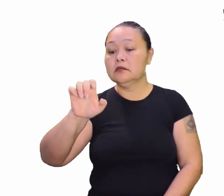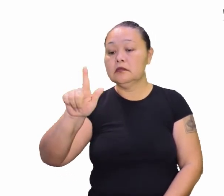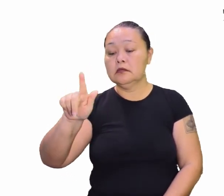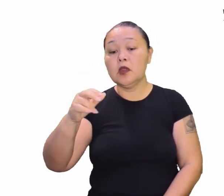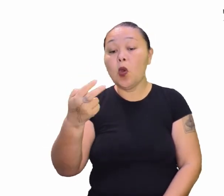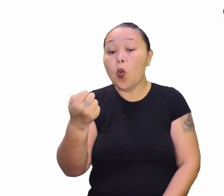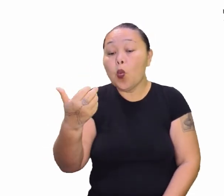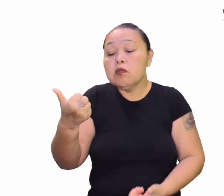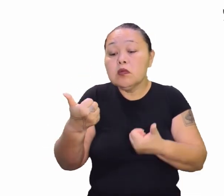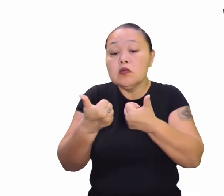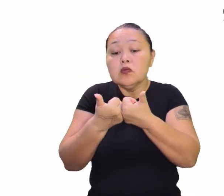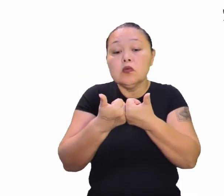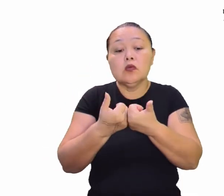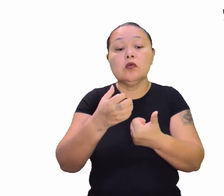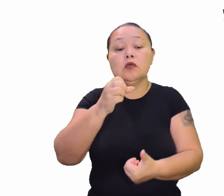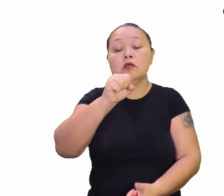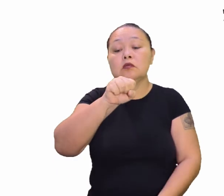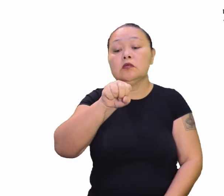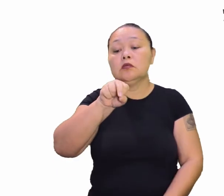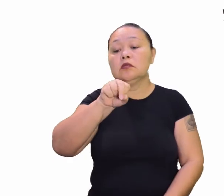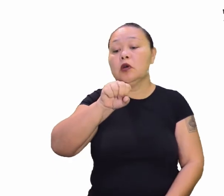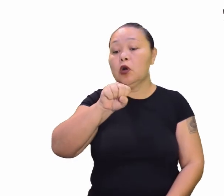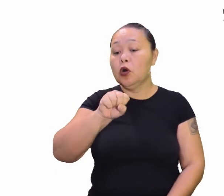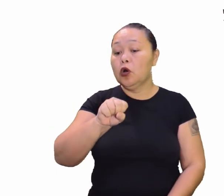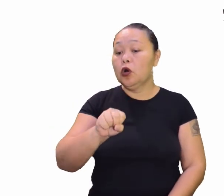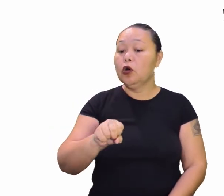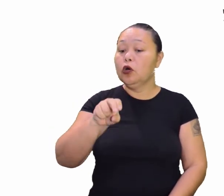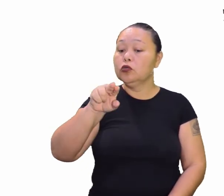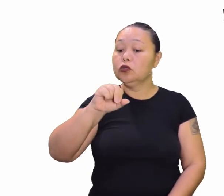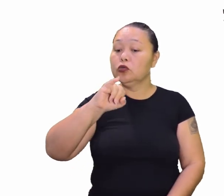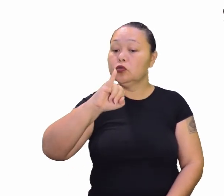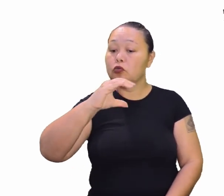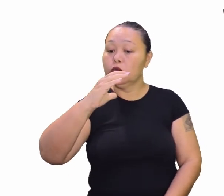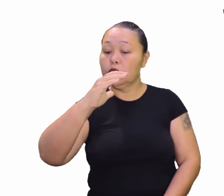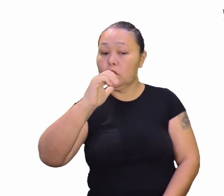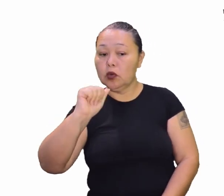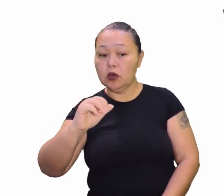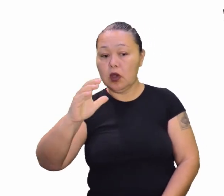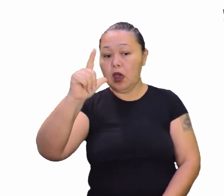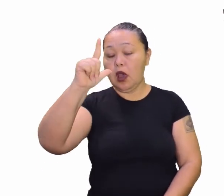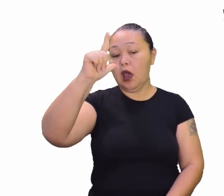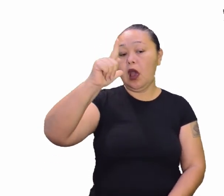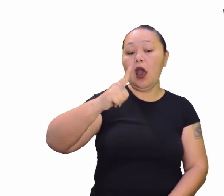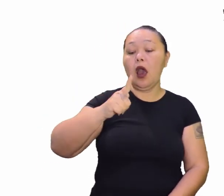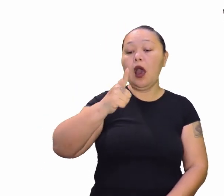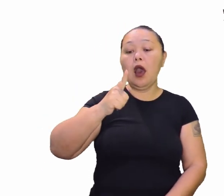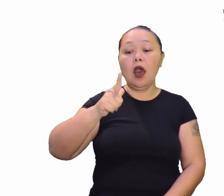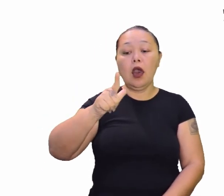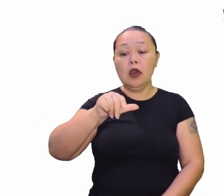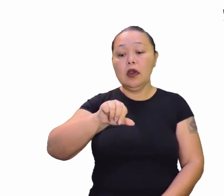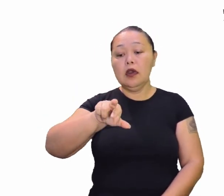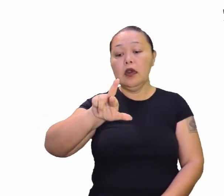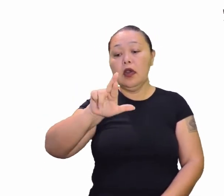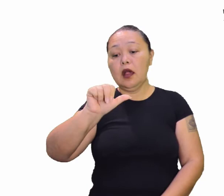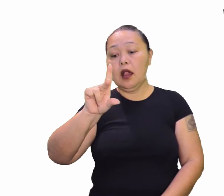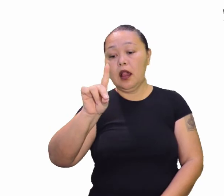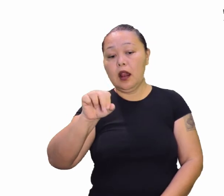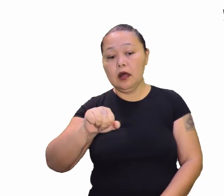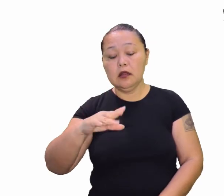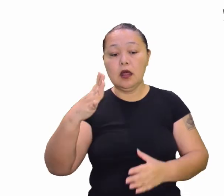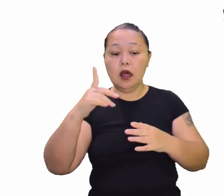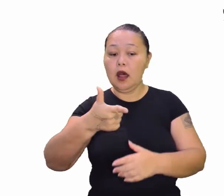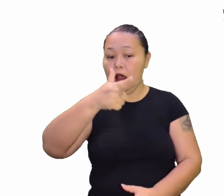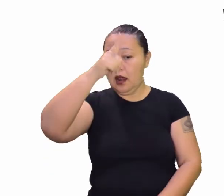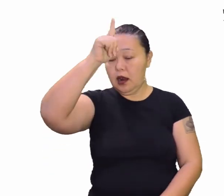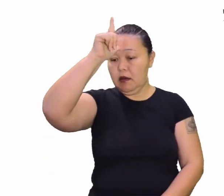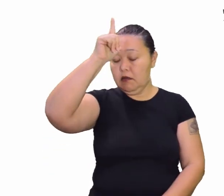1, Suíça, Irlanda, Alemanha, Hong Kong, Austrália e